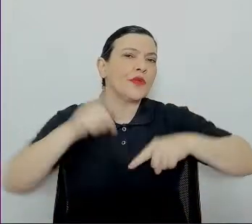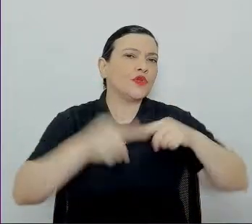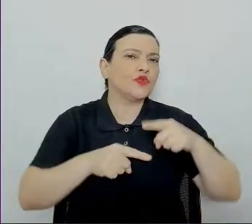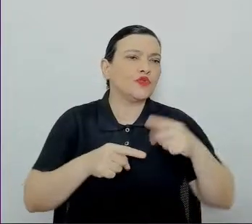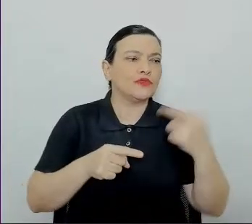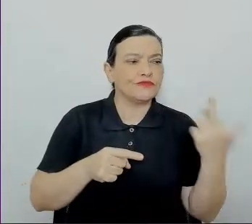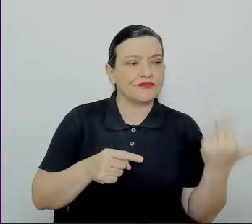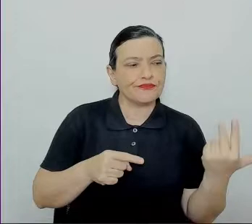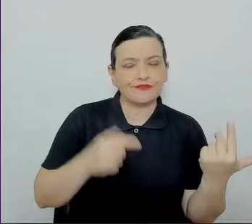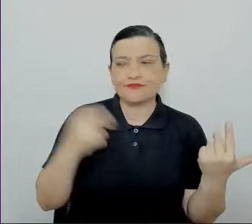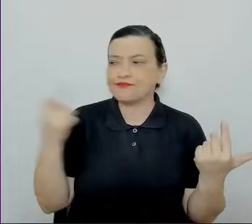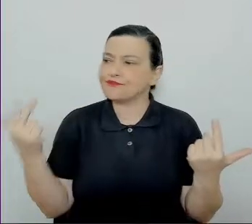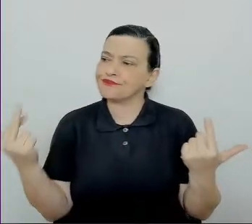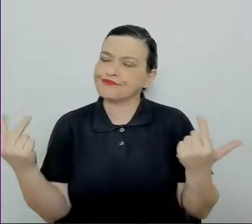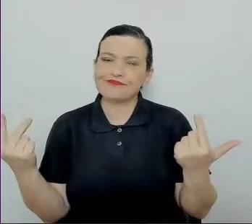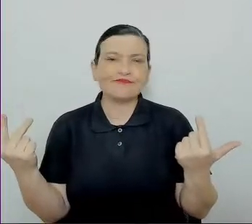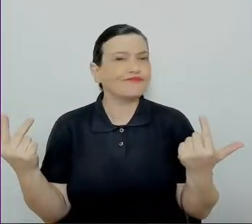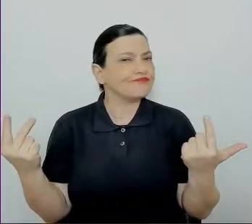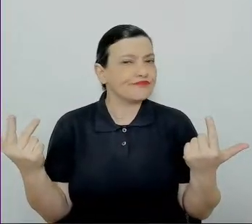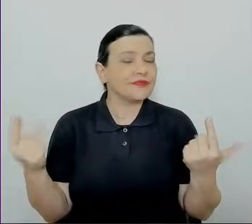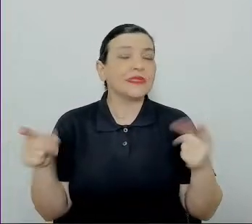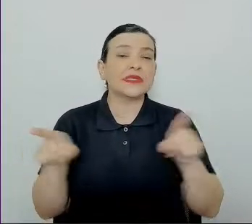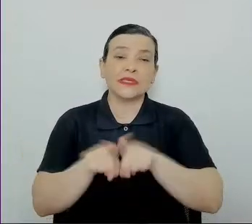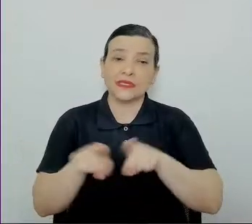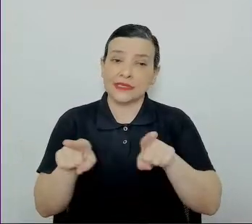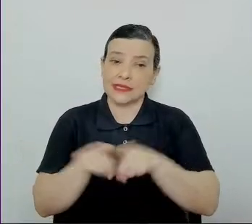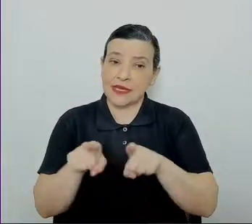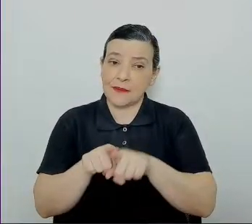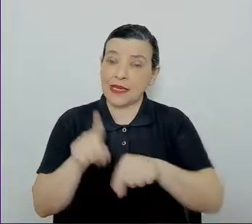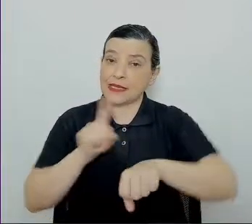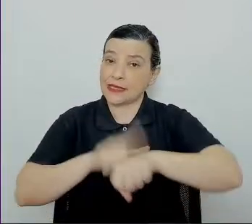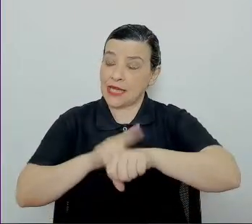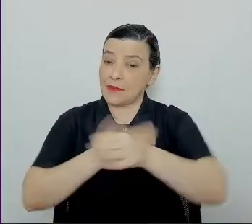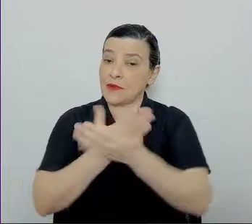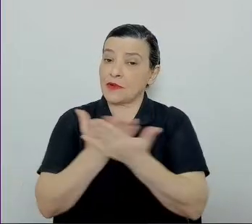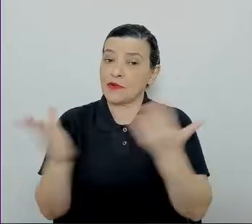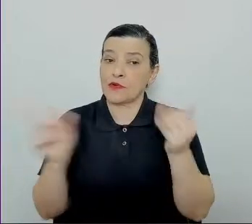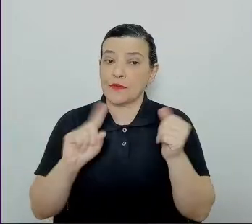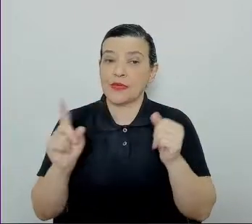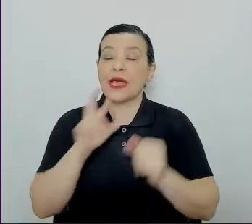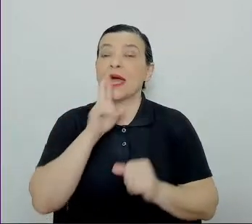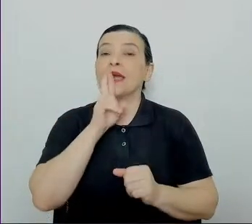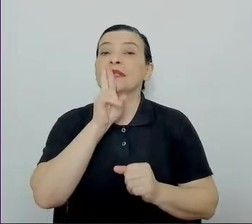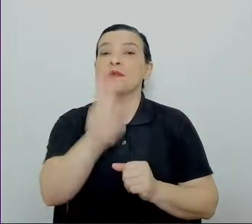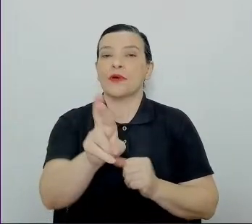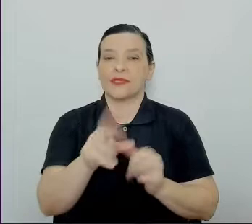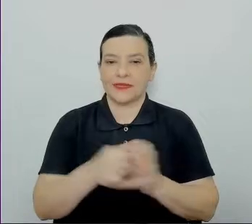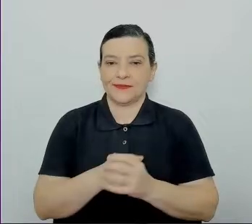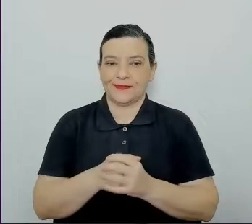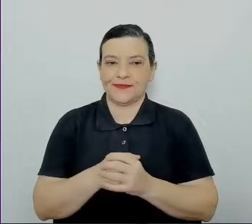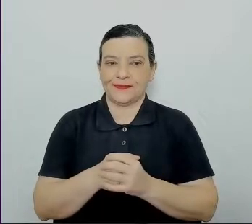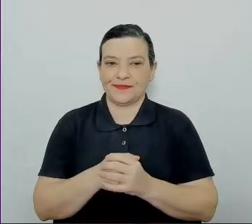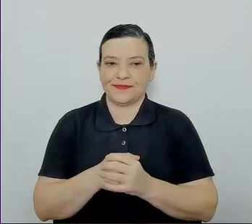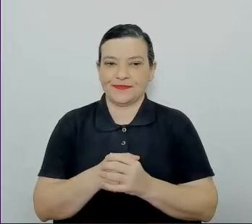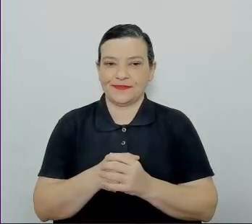eles têm em comum? E já adiantando, para a gente não perder tanto tempo, a resposta seria...